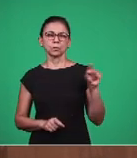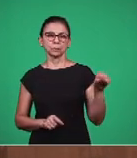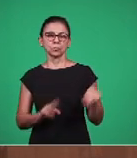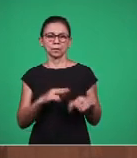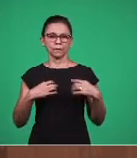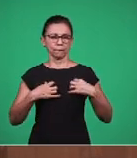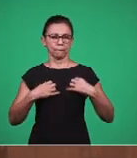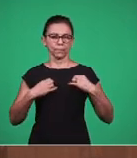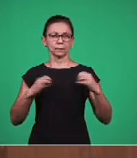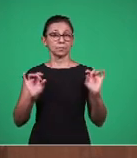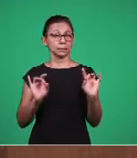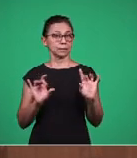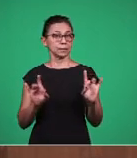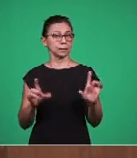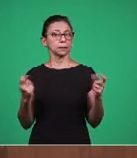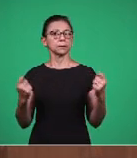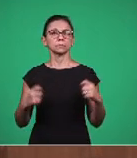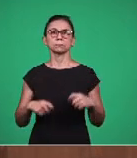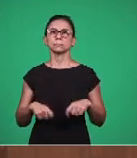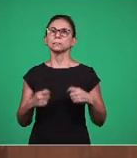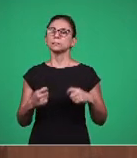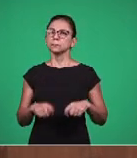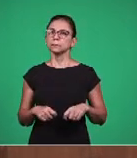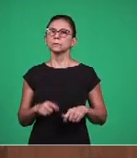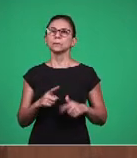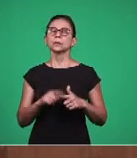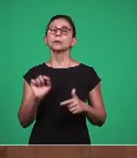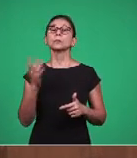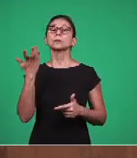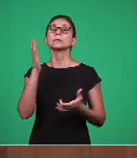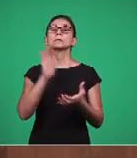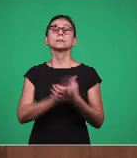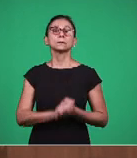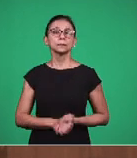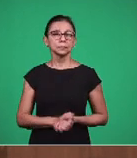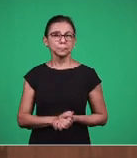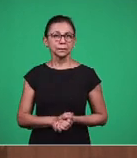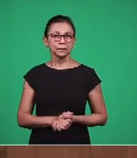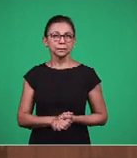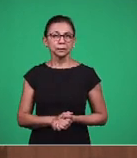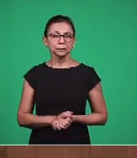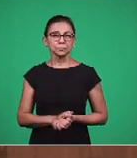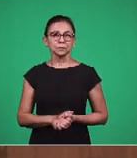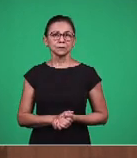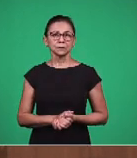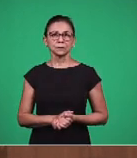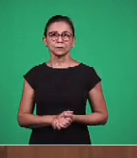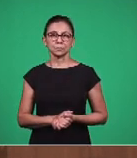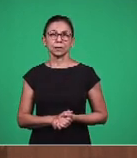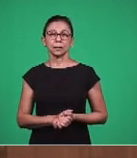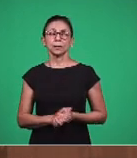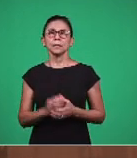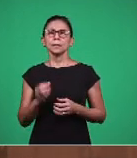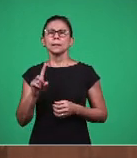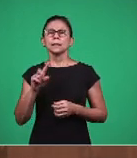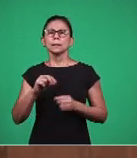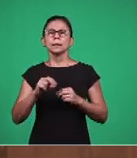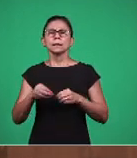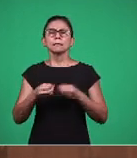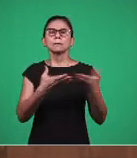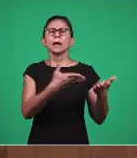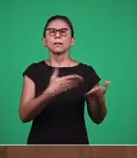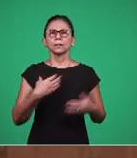nupciais, que era necessário para o casamento. Então, elas tinham, quem dava a veste era o dono da casa.